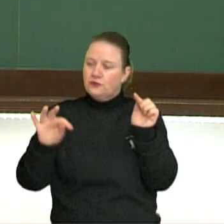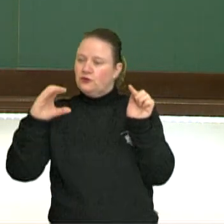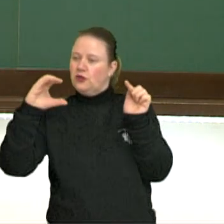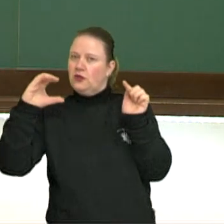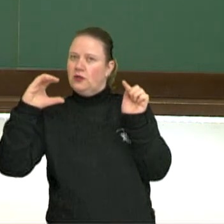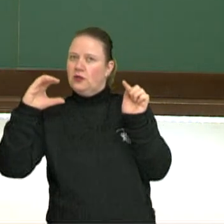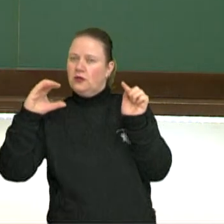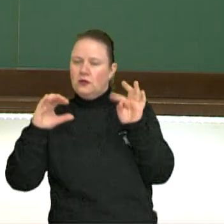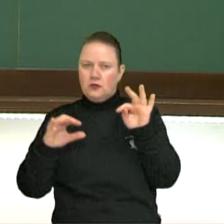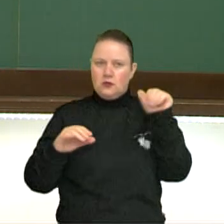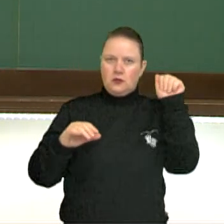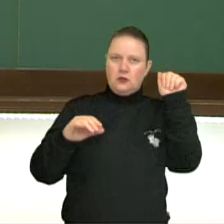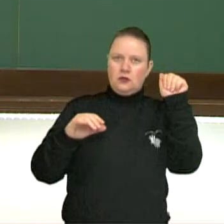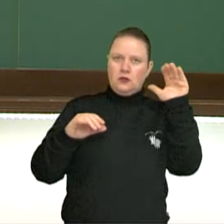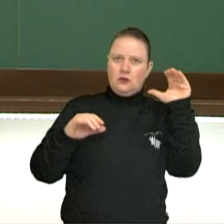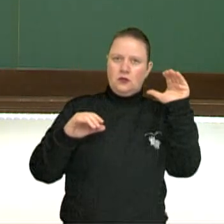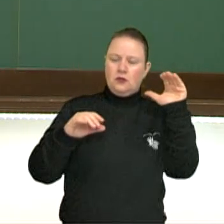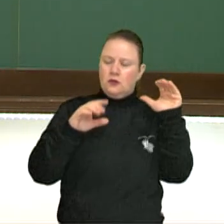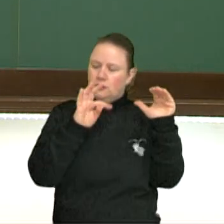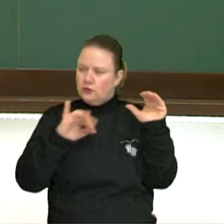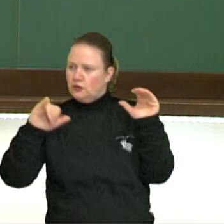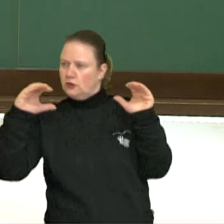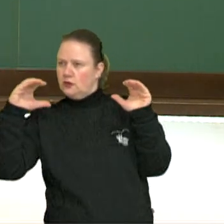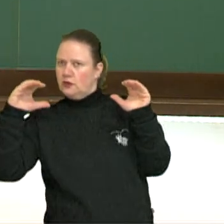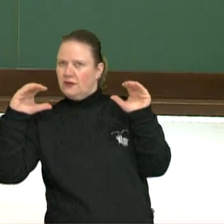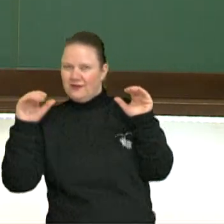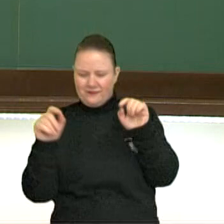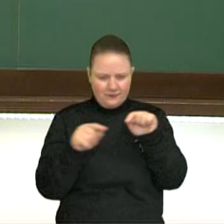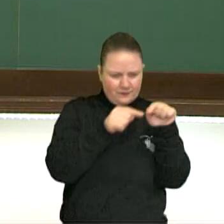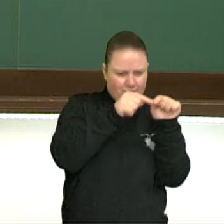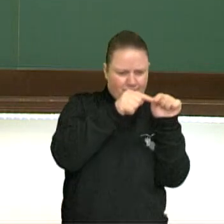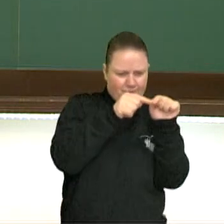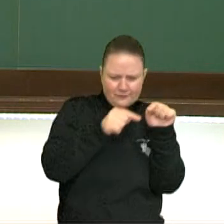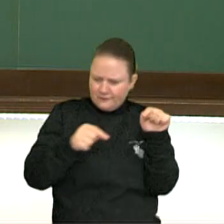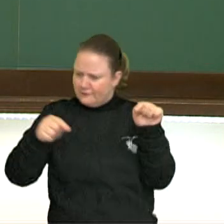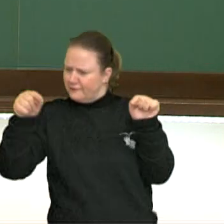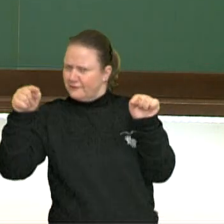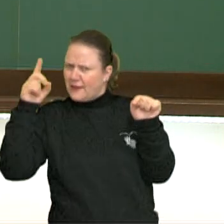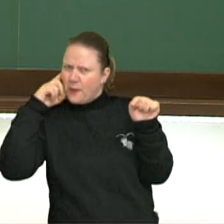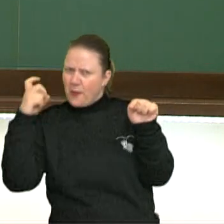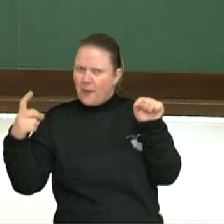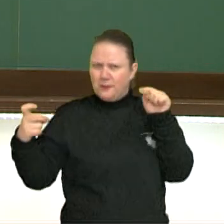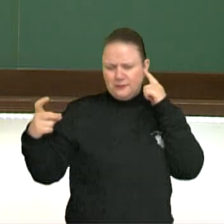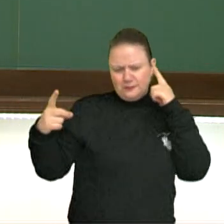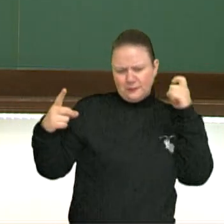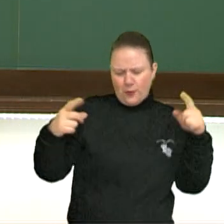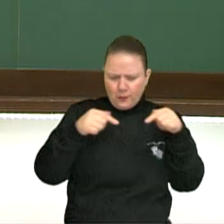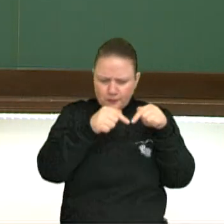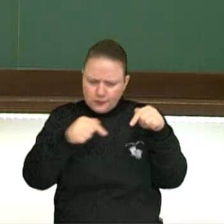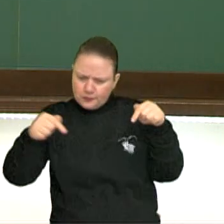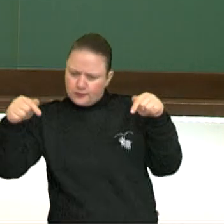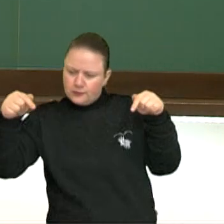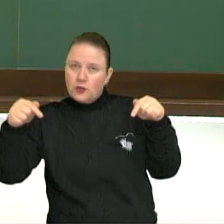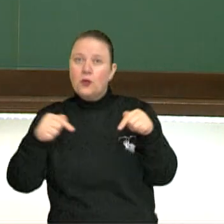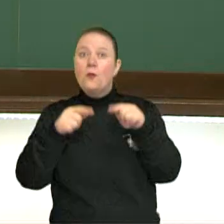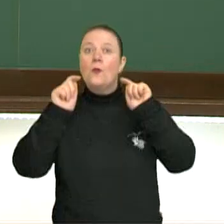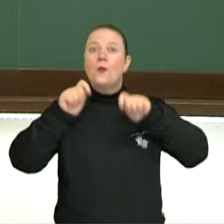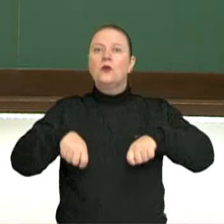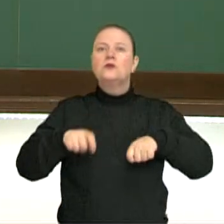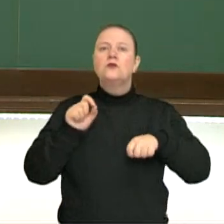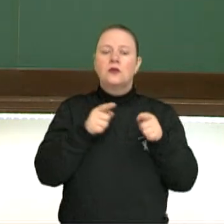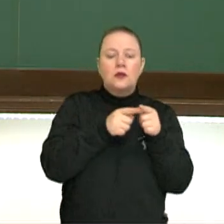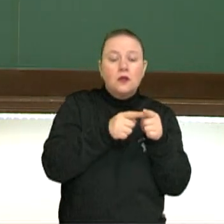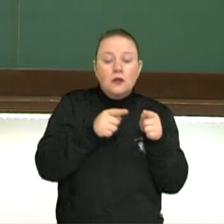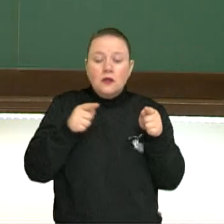né, ele vai demorar um pouquinho mais. E com a soma de cada atraso desse aí, que pode ser pequeno, mas